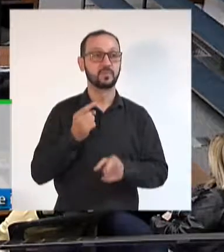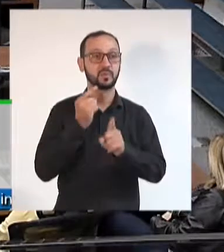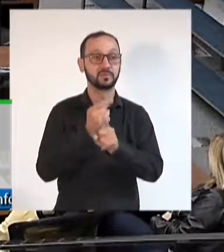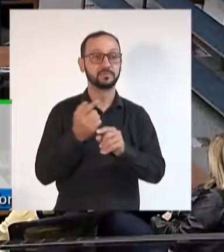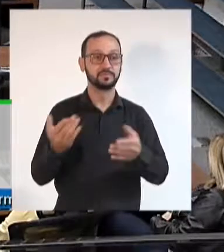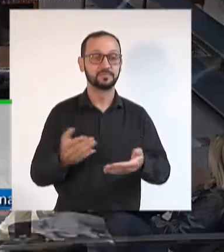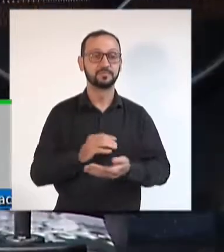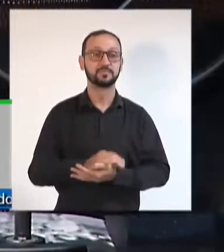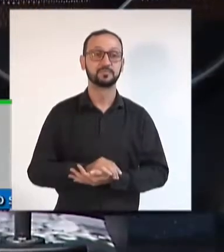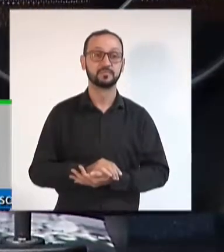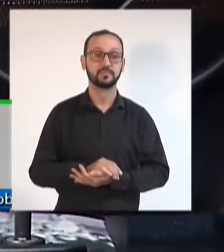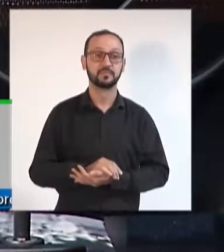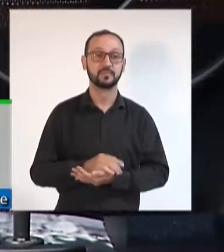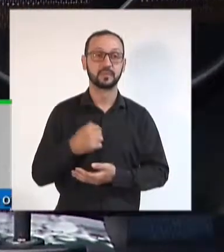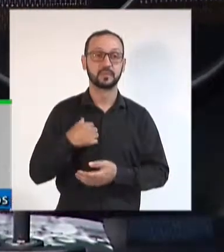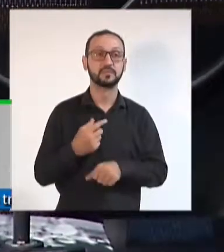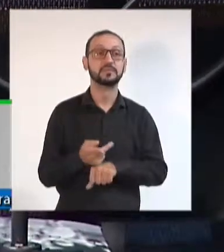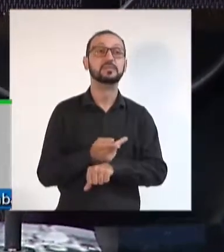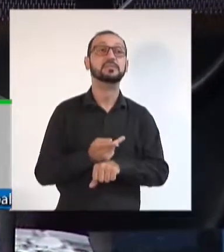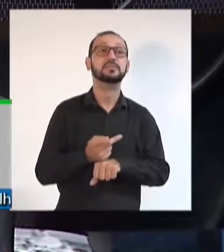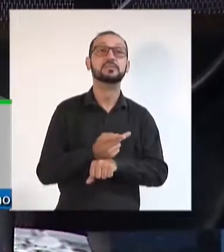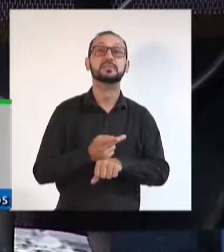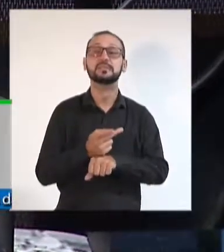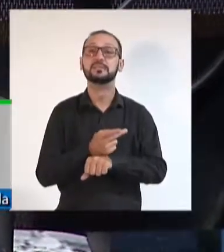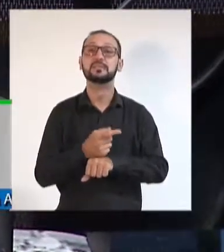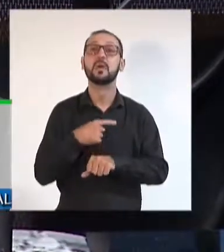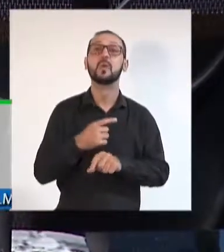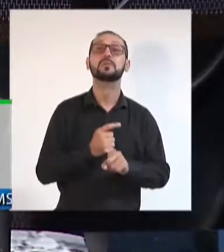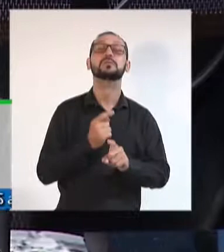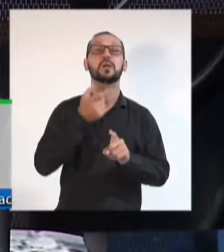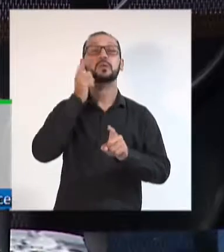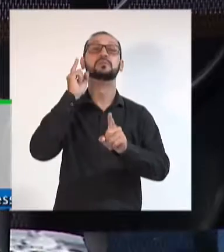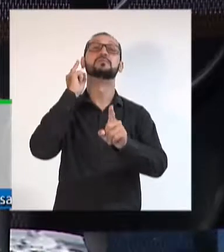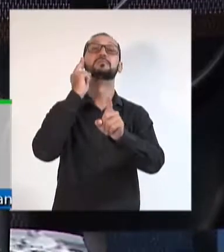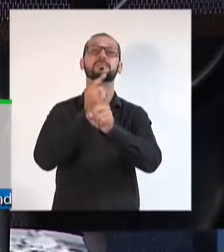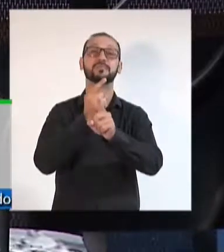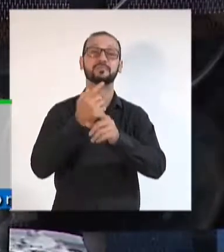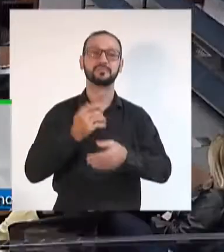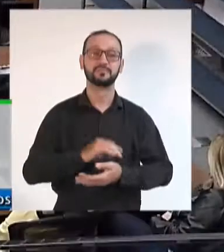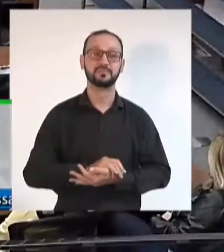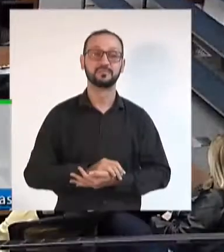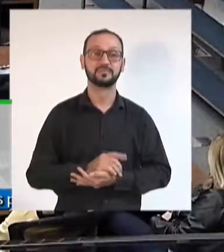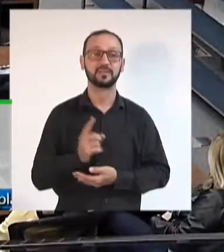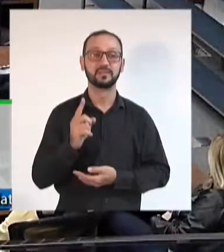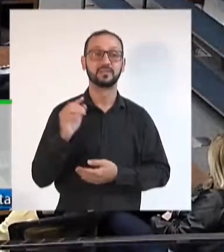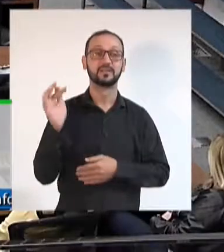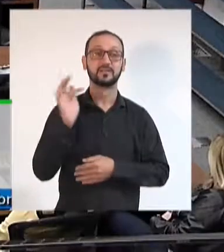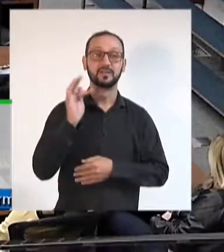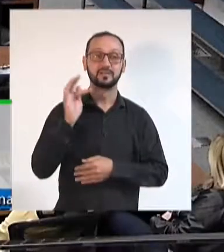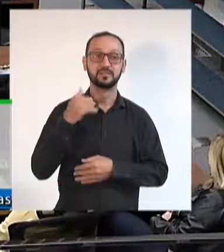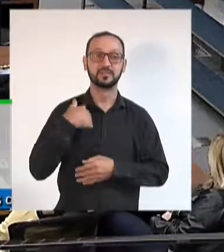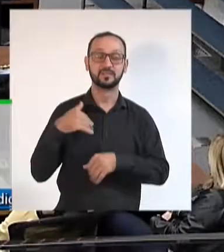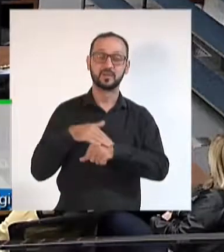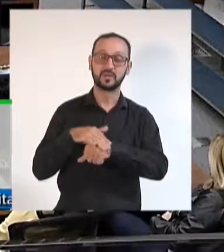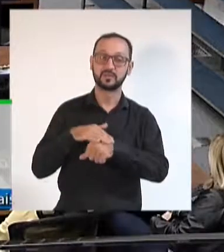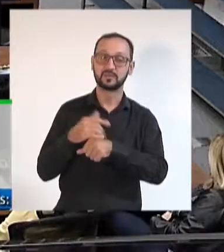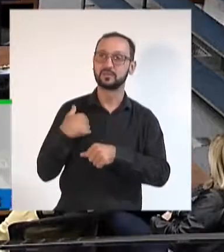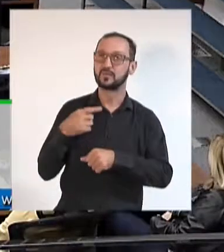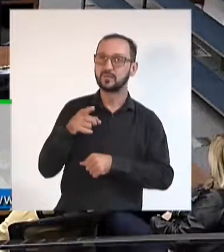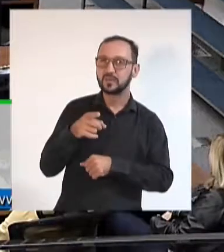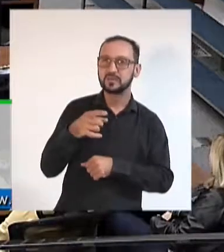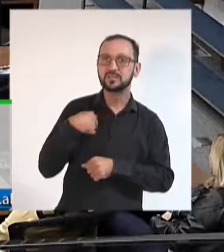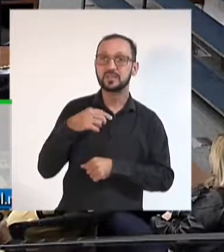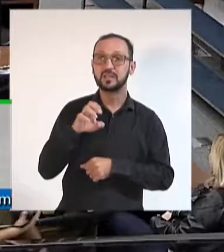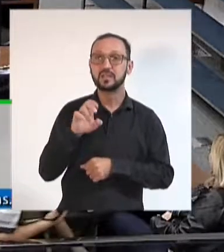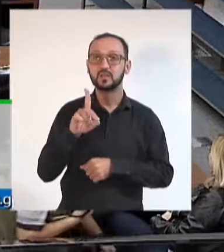aqui, Na verdade, eu estava procurando, e ontem tropecei, A gente lá na universidade, ele foi conversar comigo, falei, mas você que